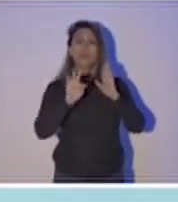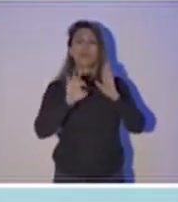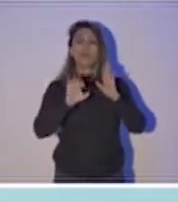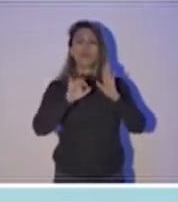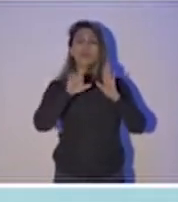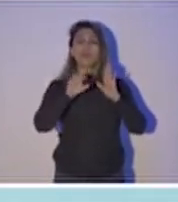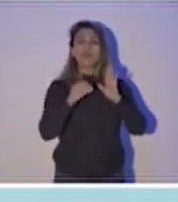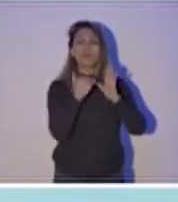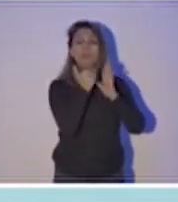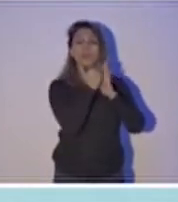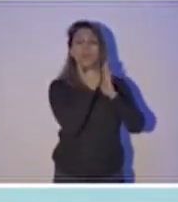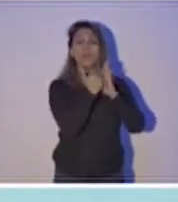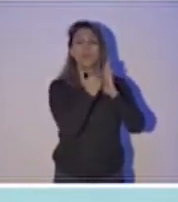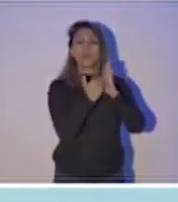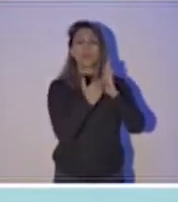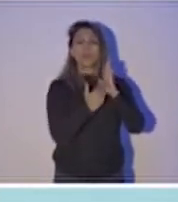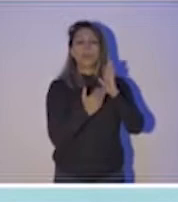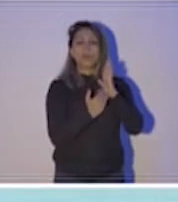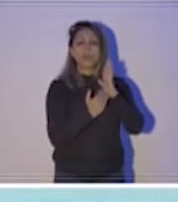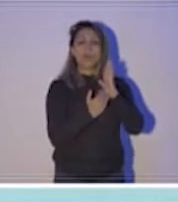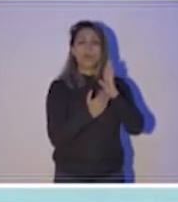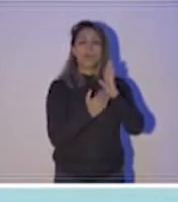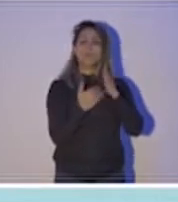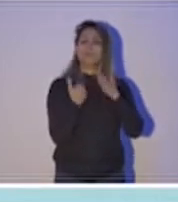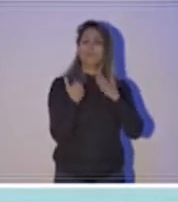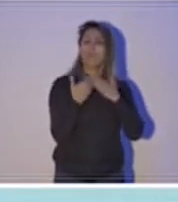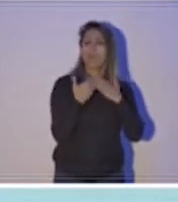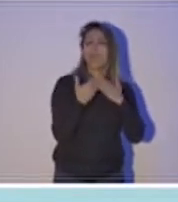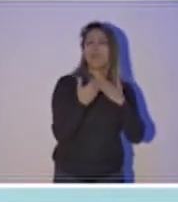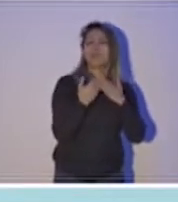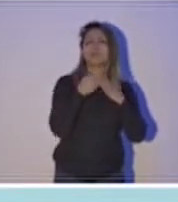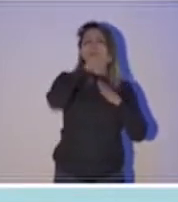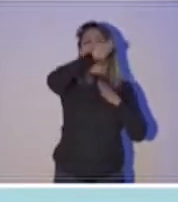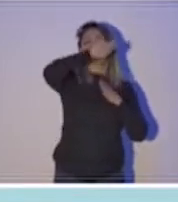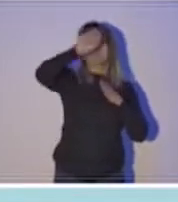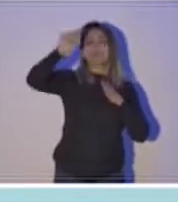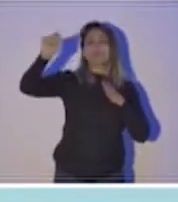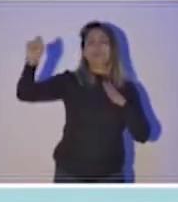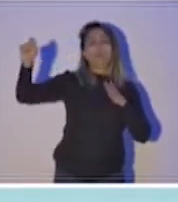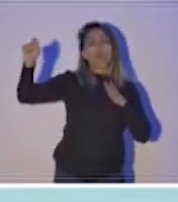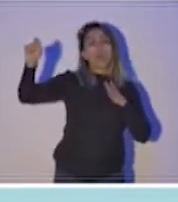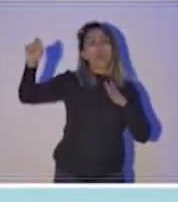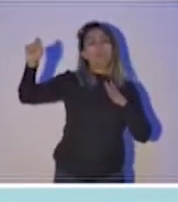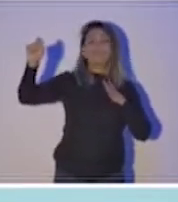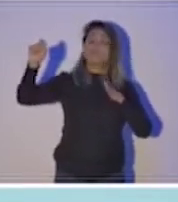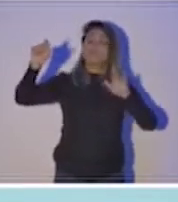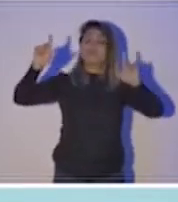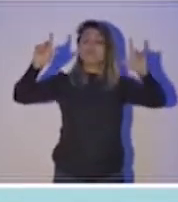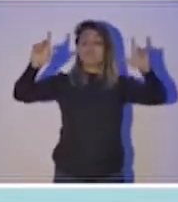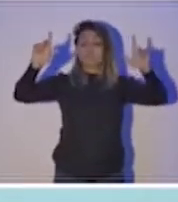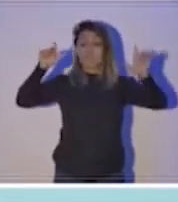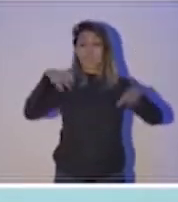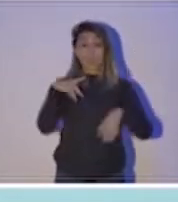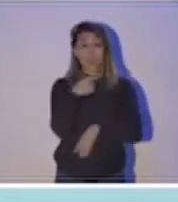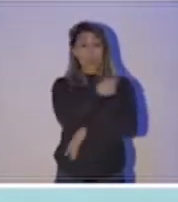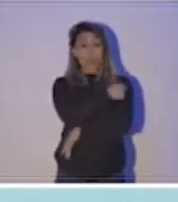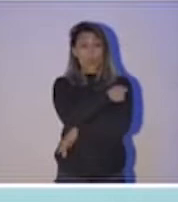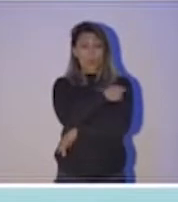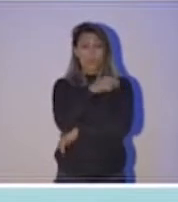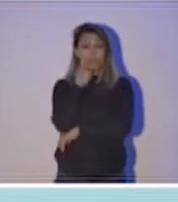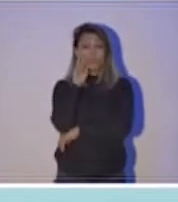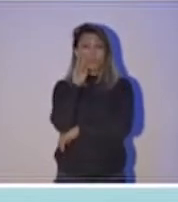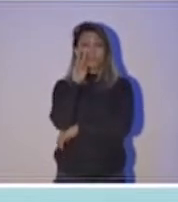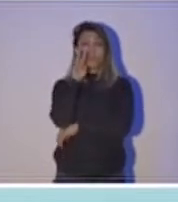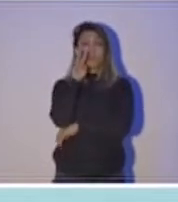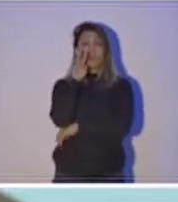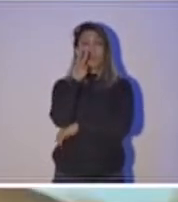Então, essa técnica mostra diretamente que a aula dele foi planejada e que a gente consegue aprender